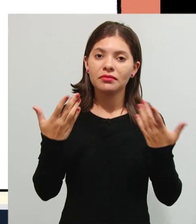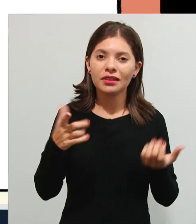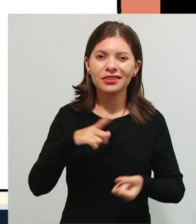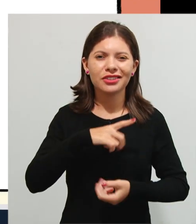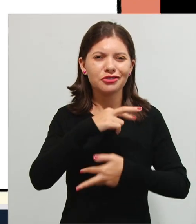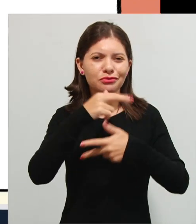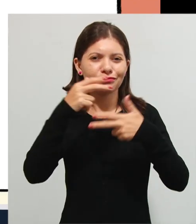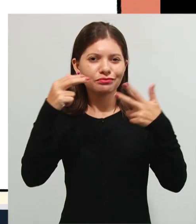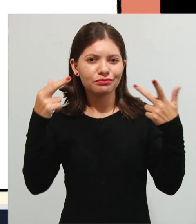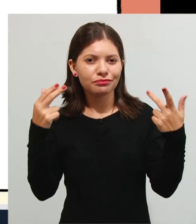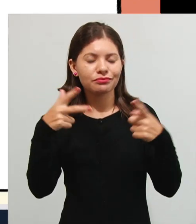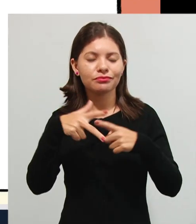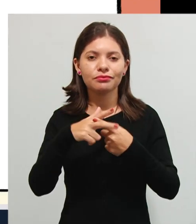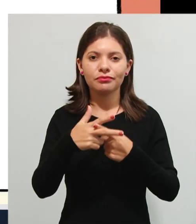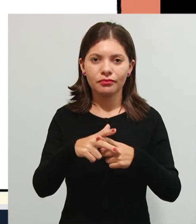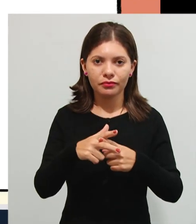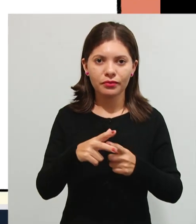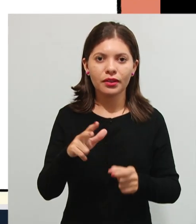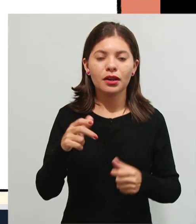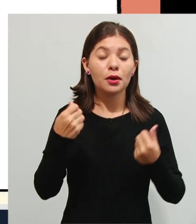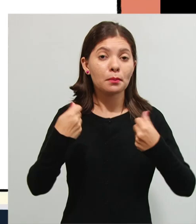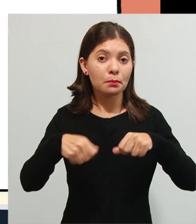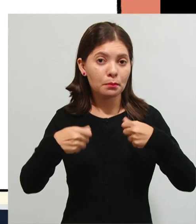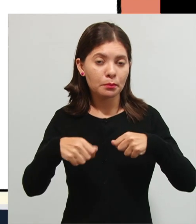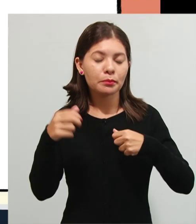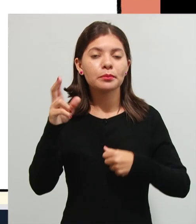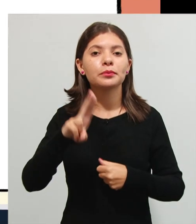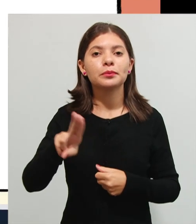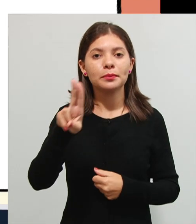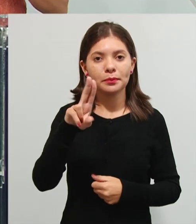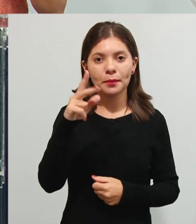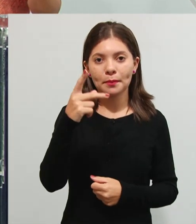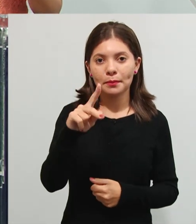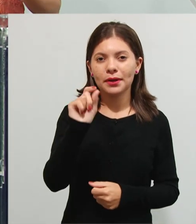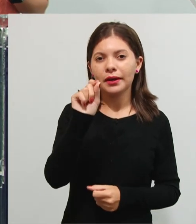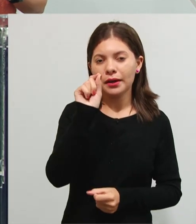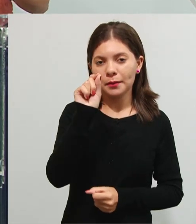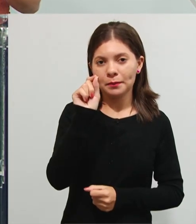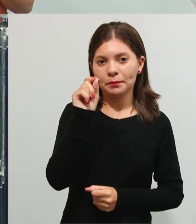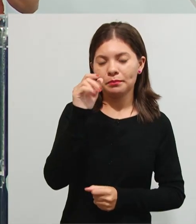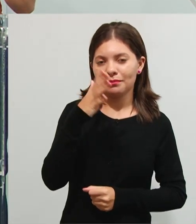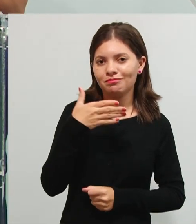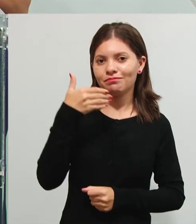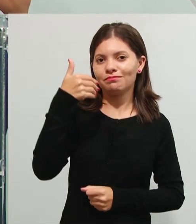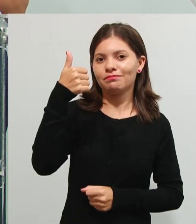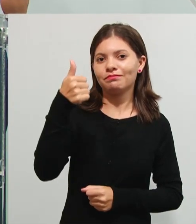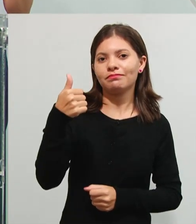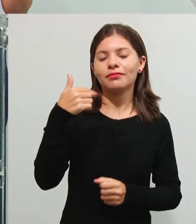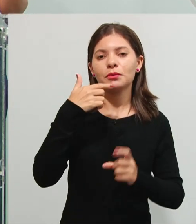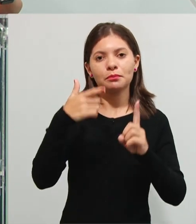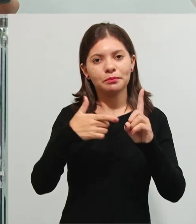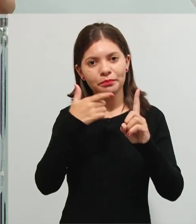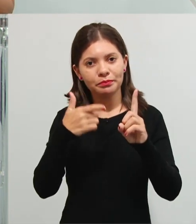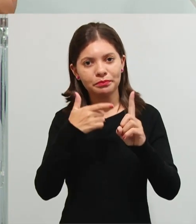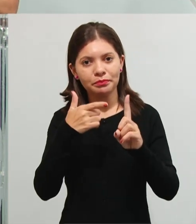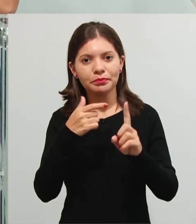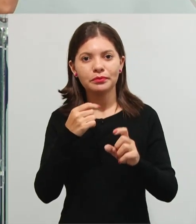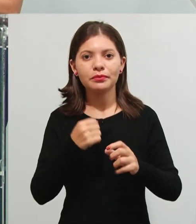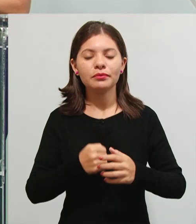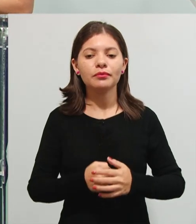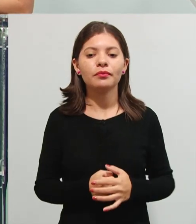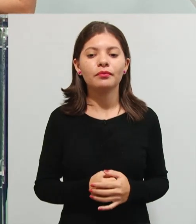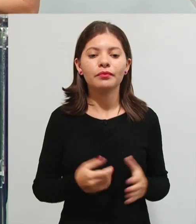ser similar ao PowerPoint. Ok? Então, existem diversas ferramentas que nós podemos estar